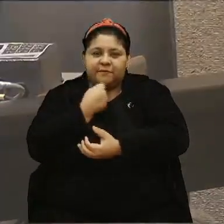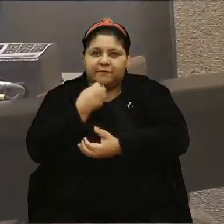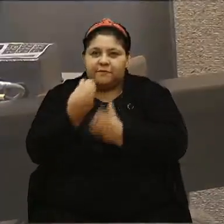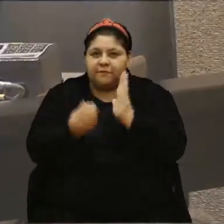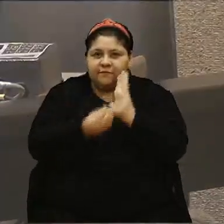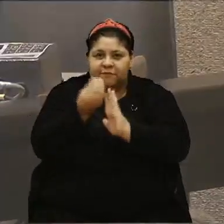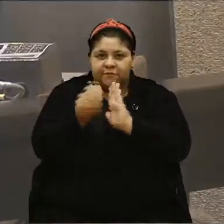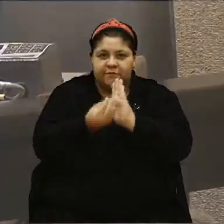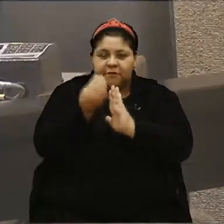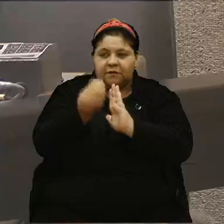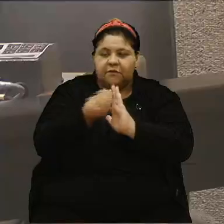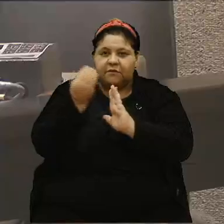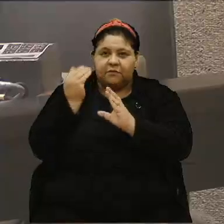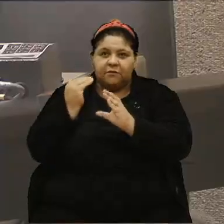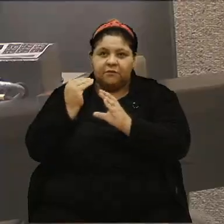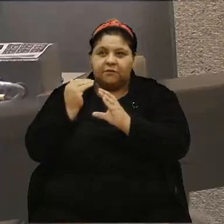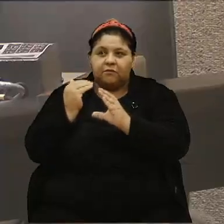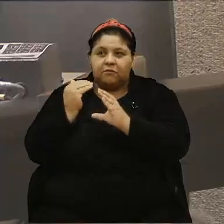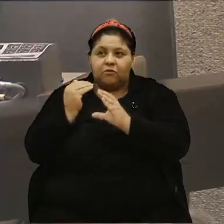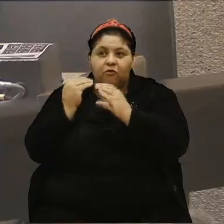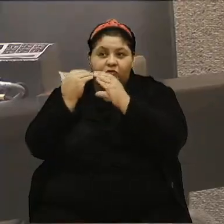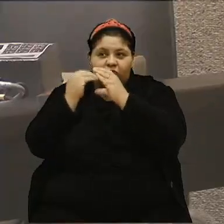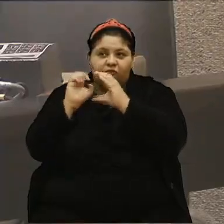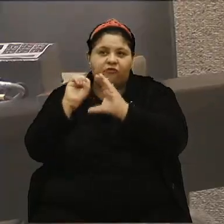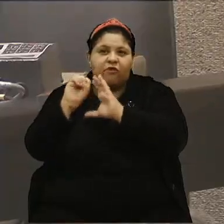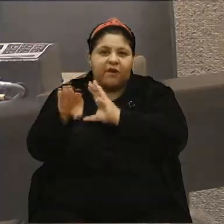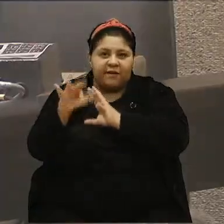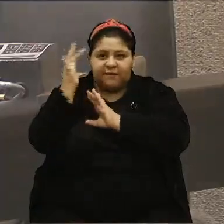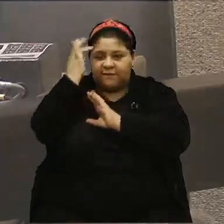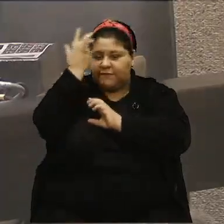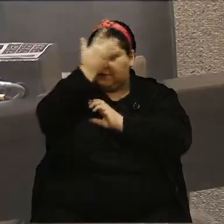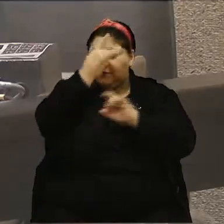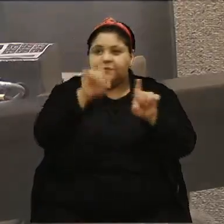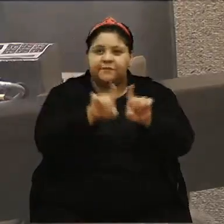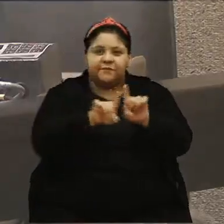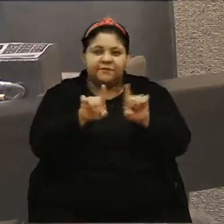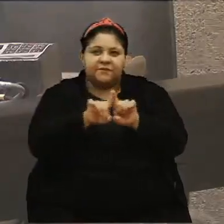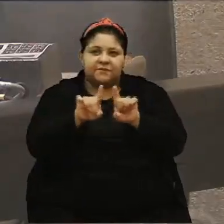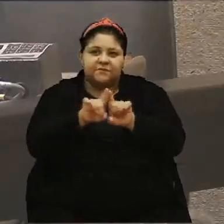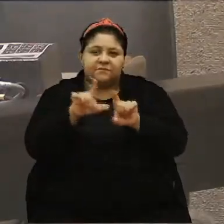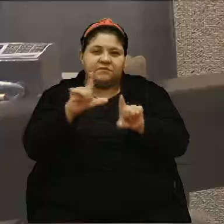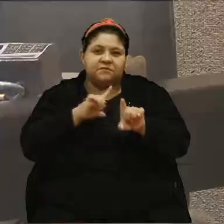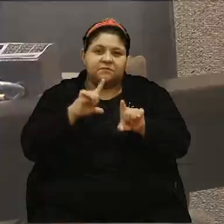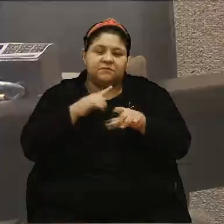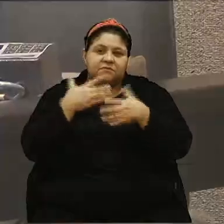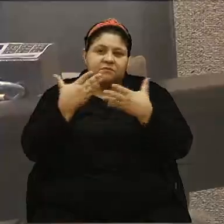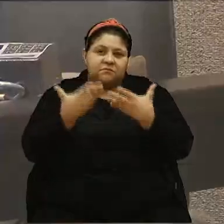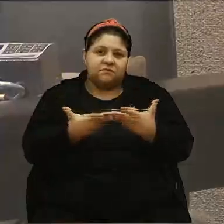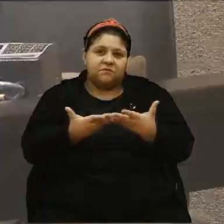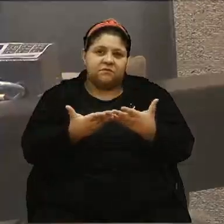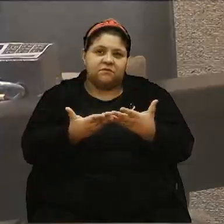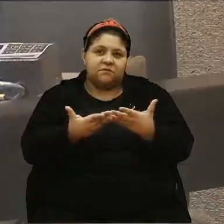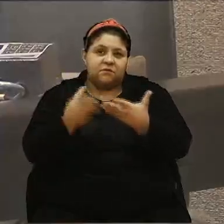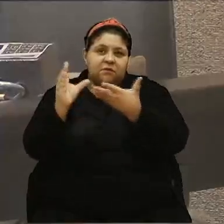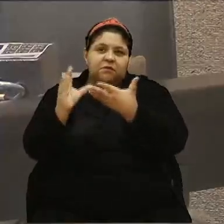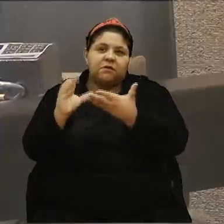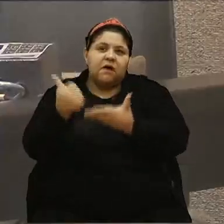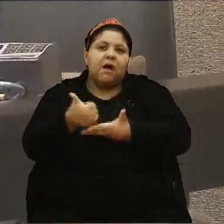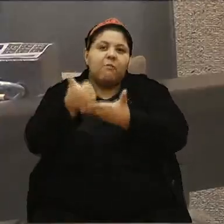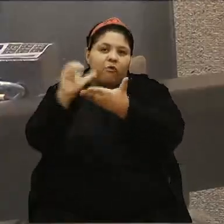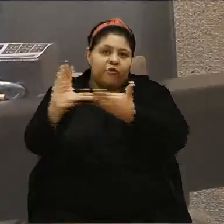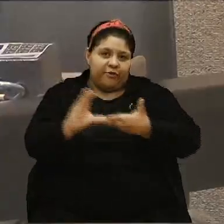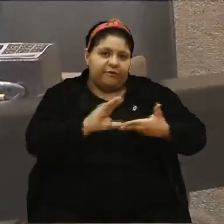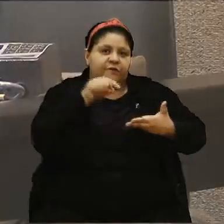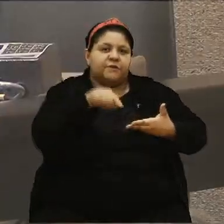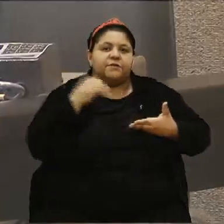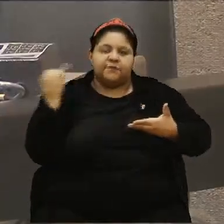orçamento destinado à saúde mental. Inclusive, se houve contingenciamento de verba. Isso é